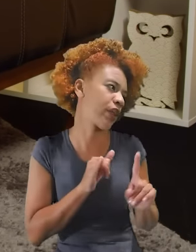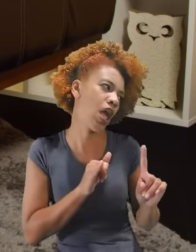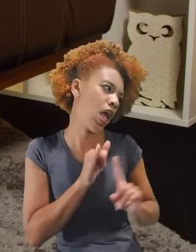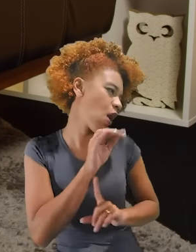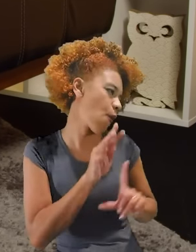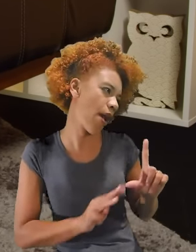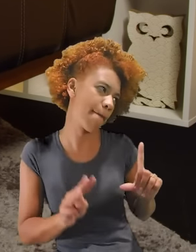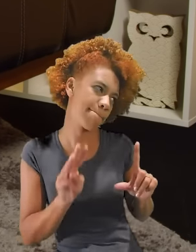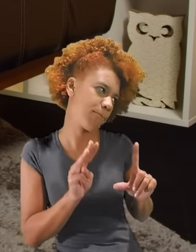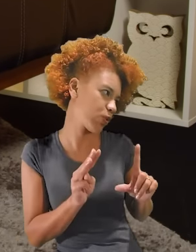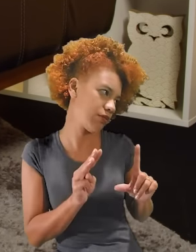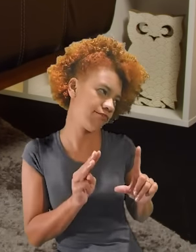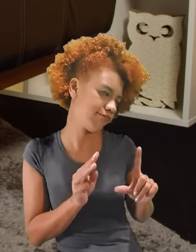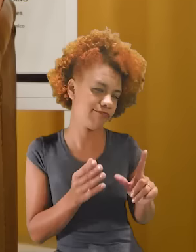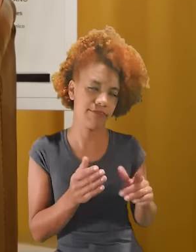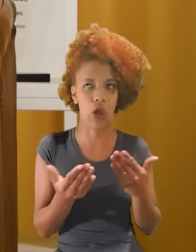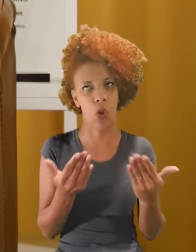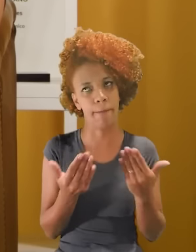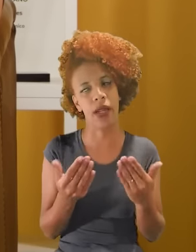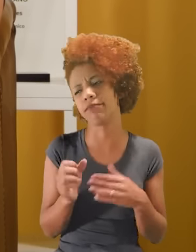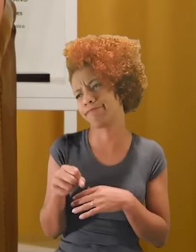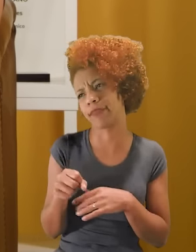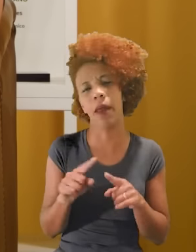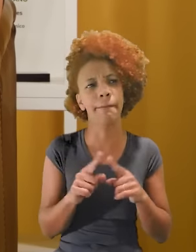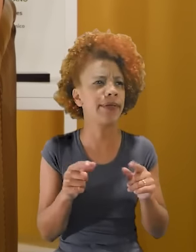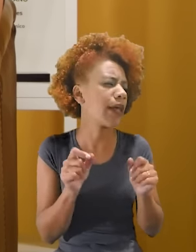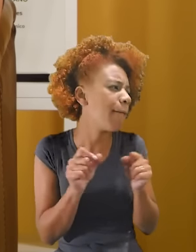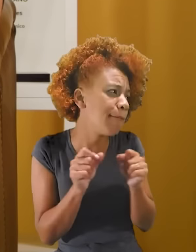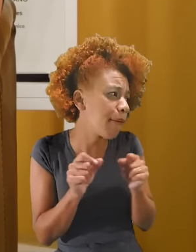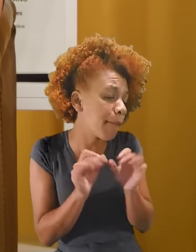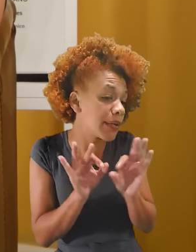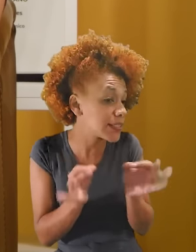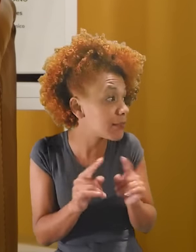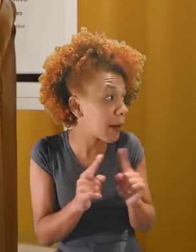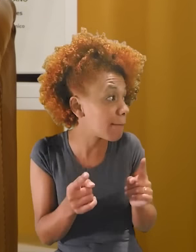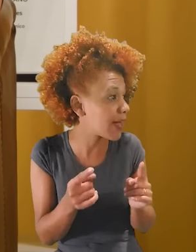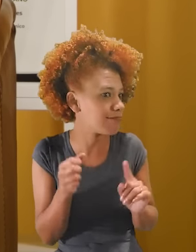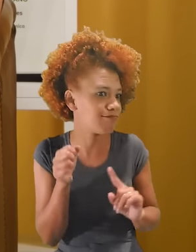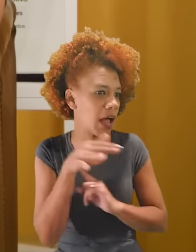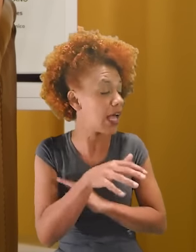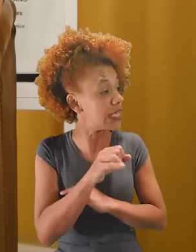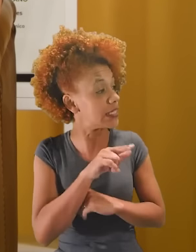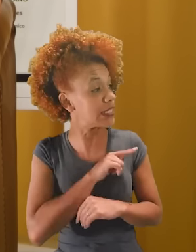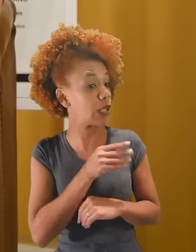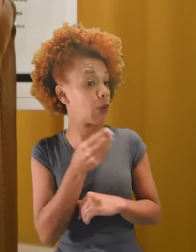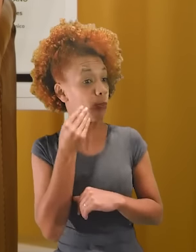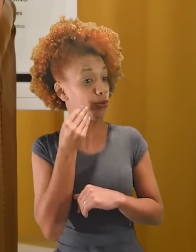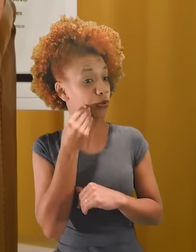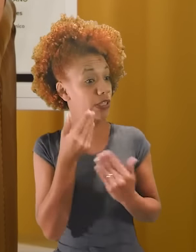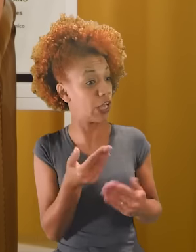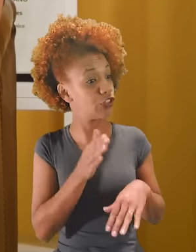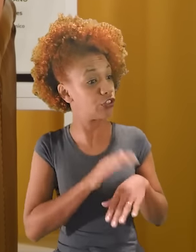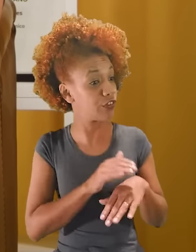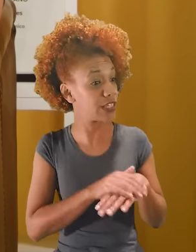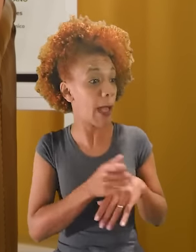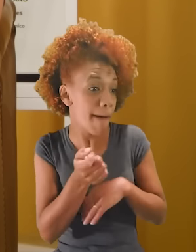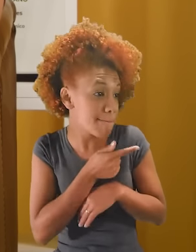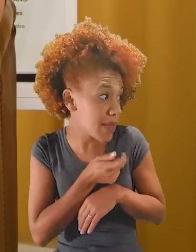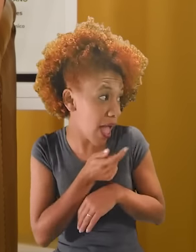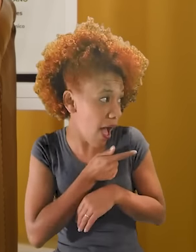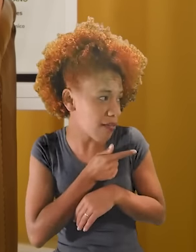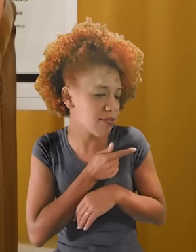óbvio, nem sei comparar claro, com claro. Dinheiro. Mas é uma coisa muito boba, simples, que assim... Que funciona. Porra, se eu tenho a chance de fazer